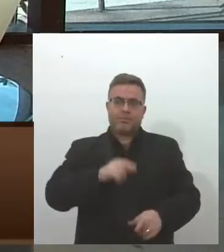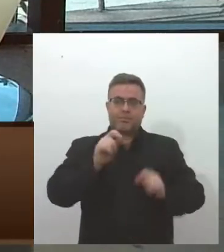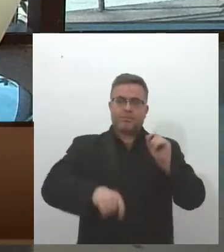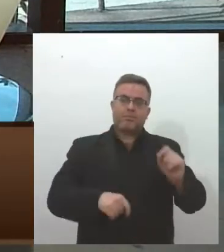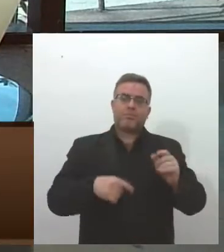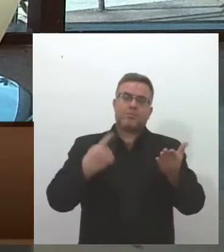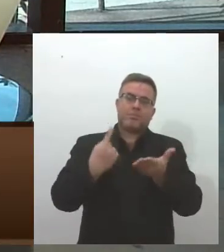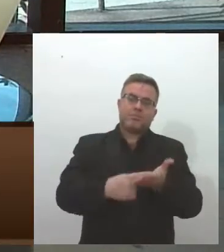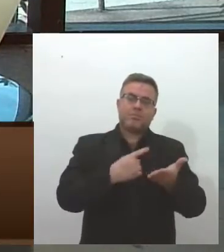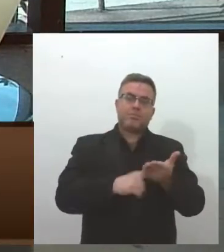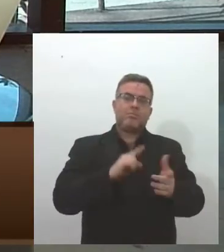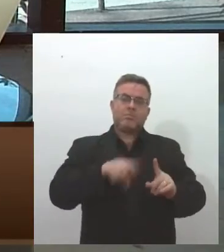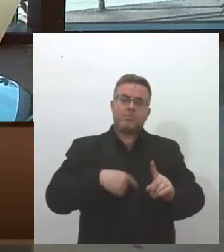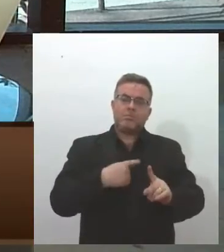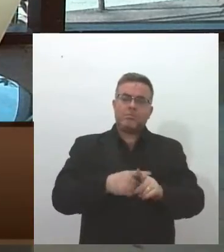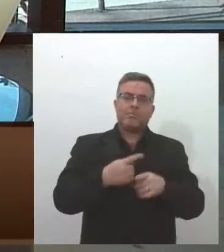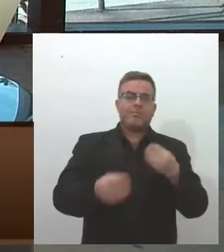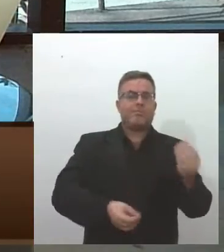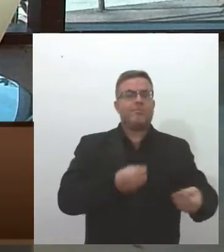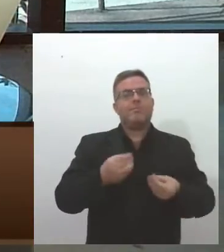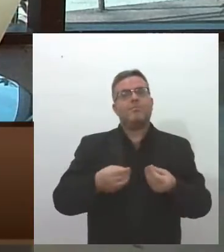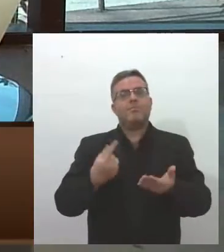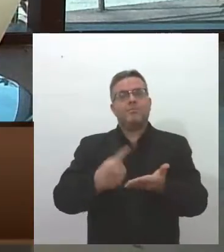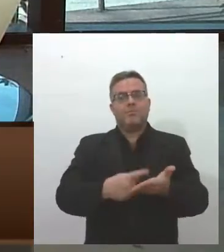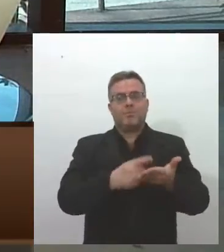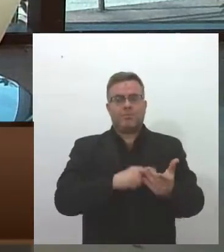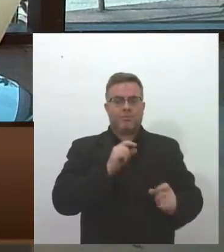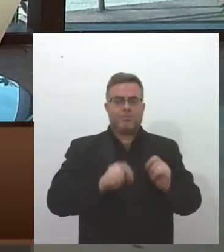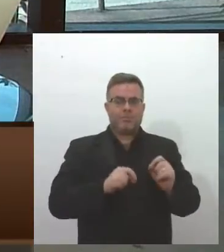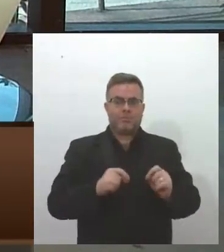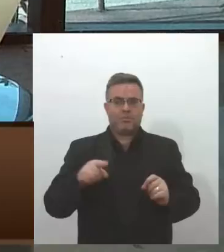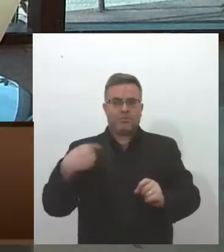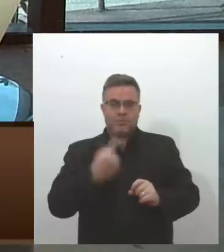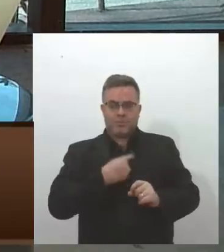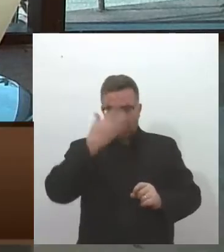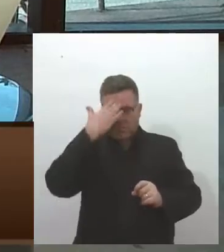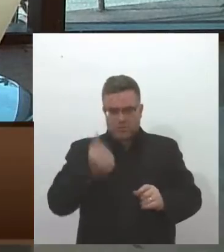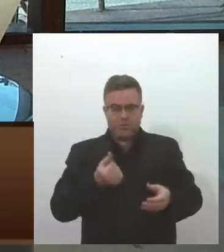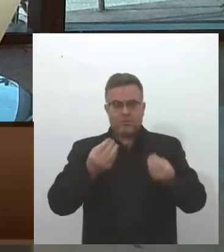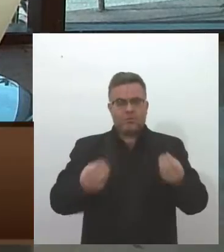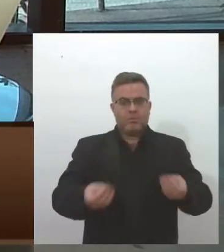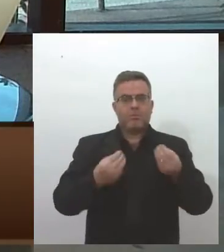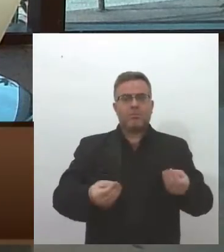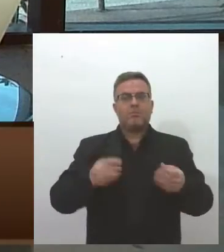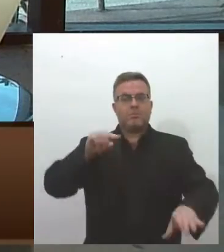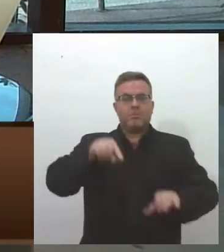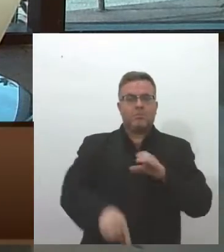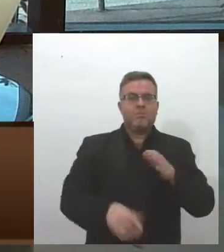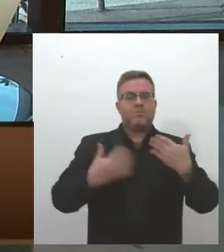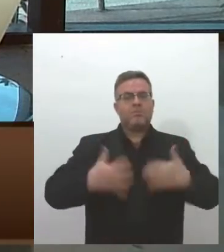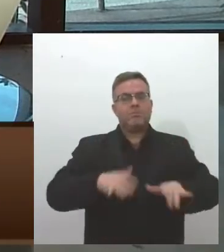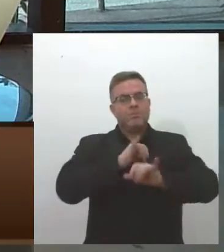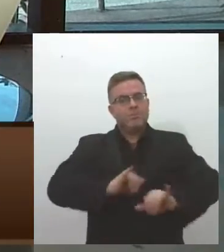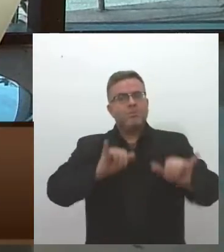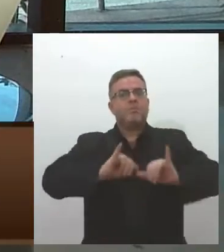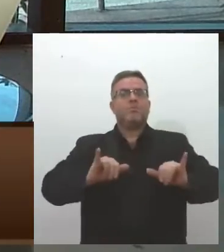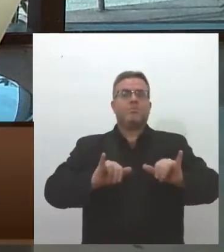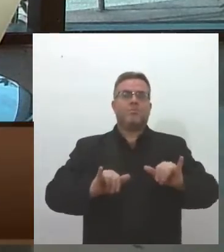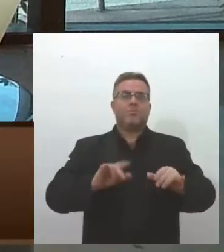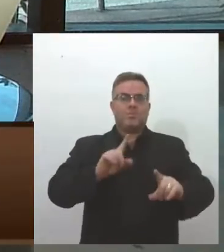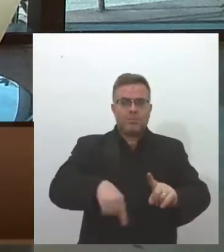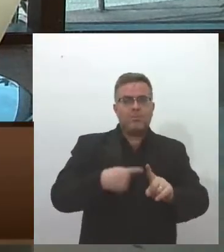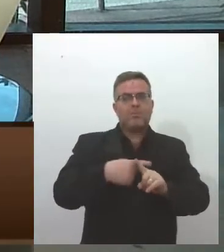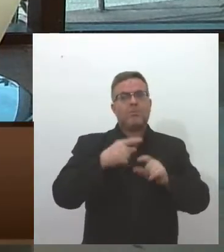sendo intensificado, o que foi feito para reverter, porque a gente sabe que quanto mais se massifica nessa divulgação, mais